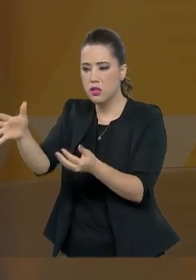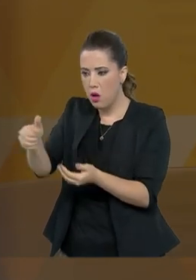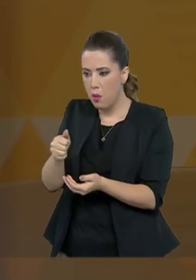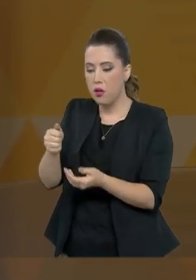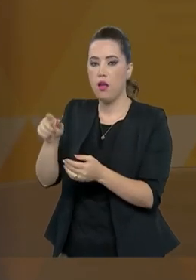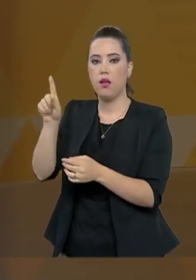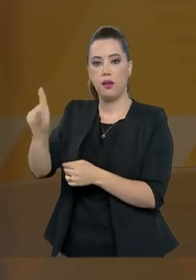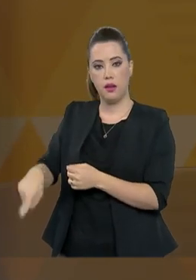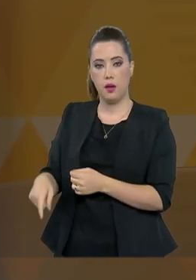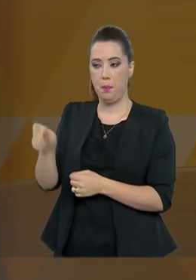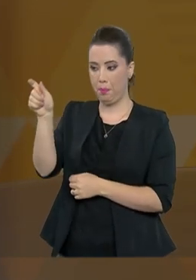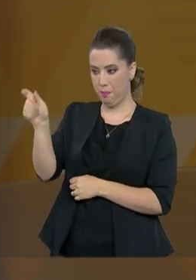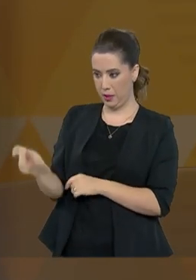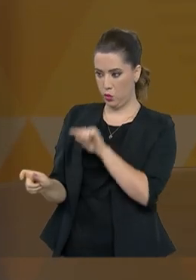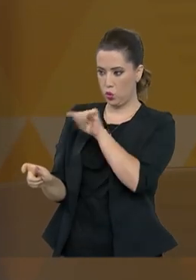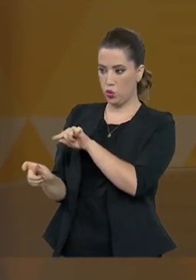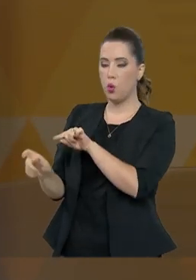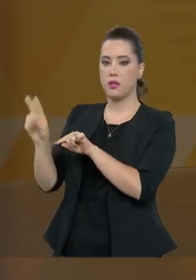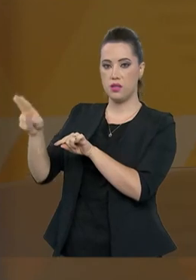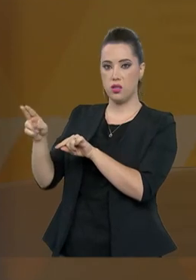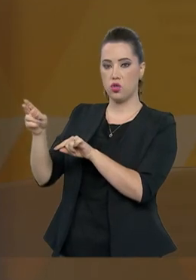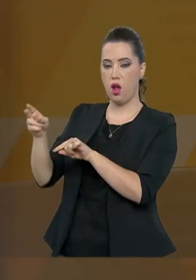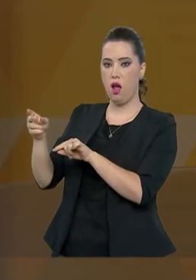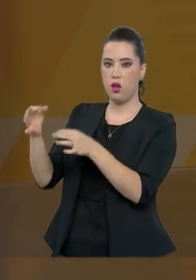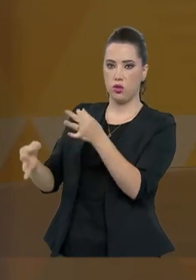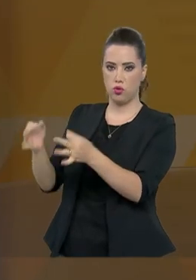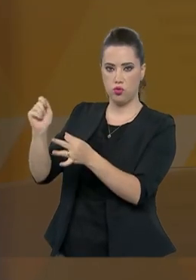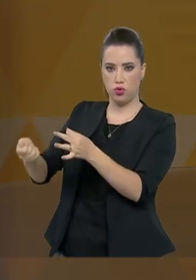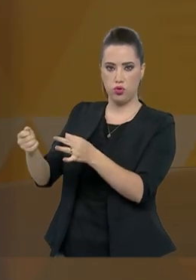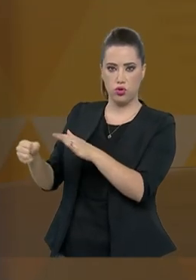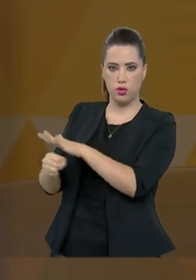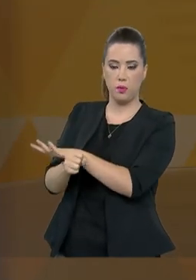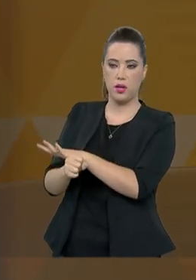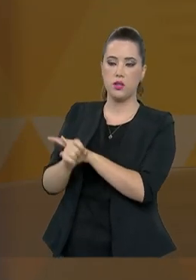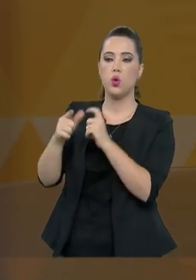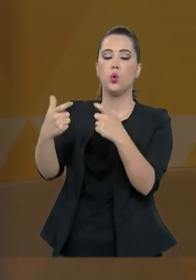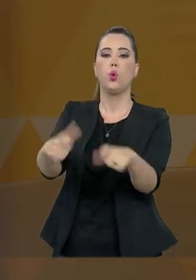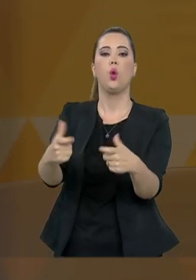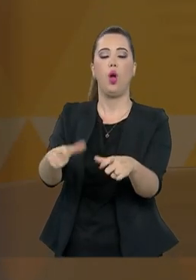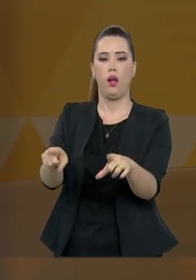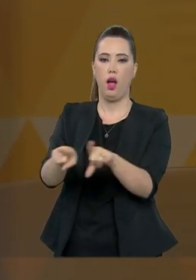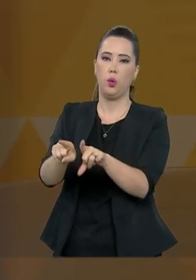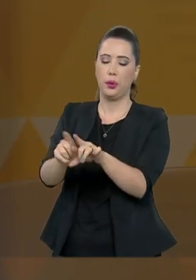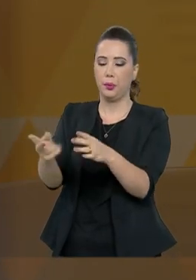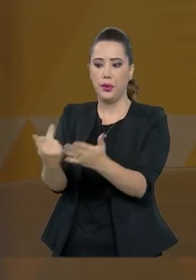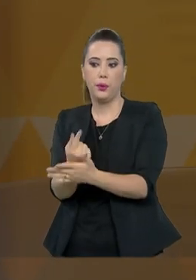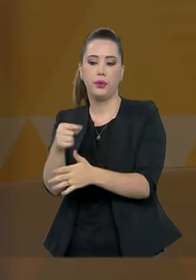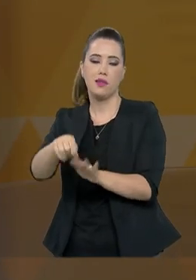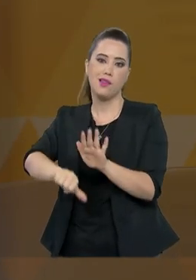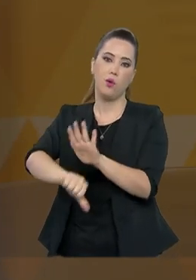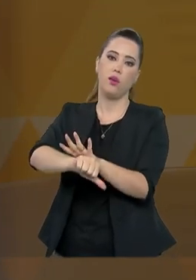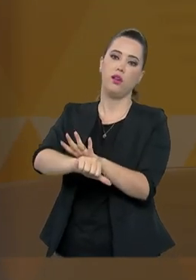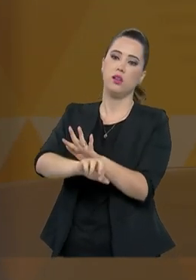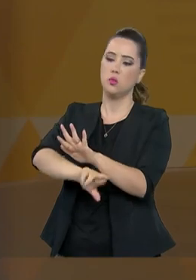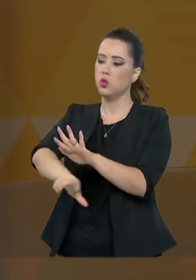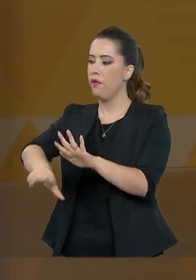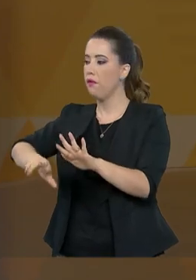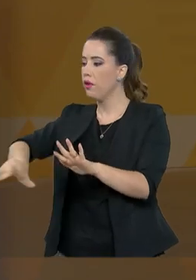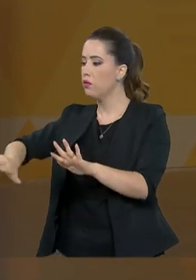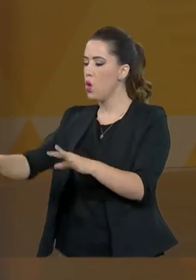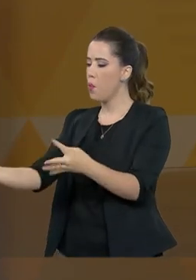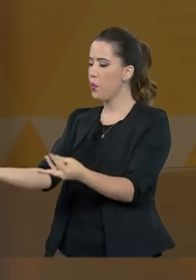são tanto de condenados quanto dos locais do crime? Quer dizer, tem vários tipos de amostras que